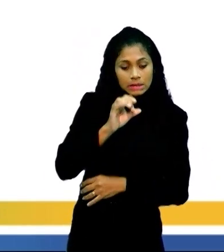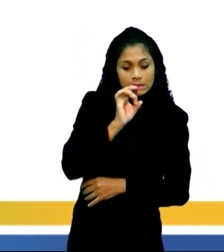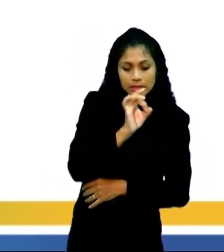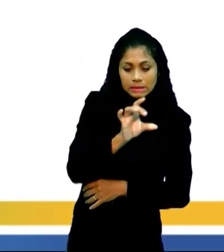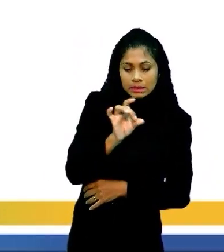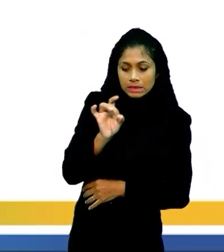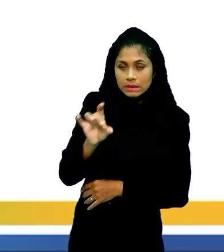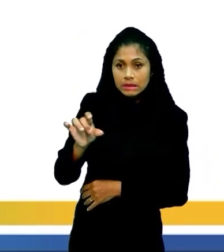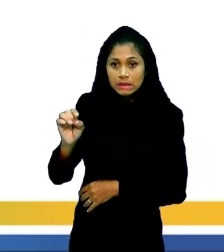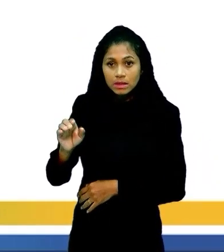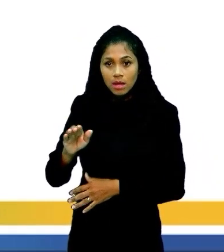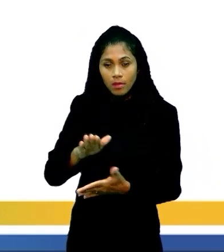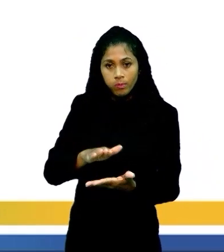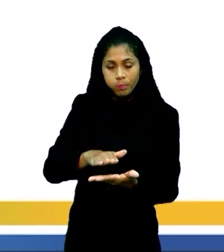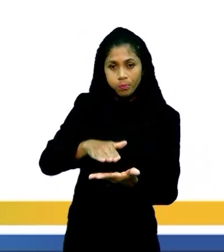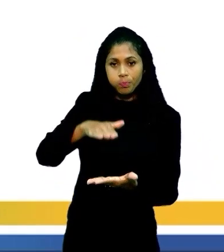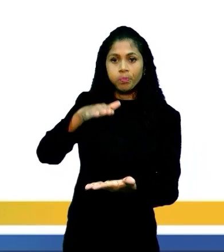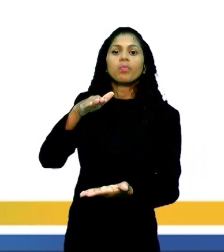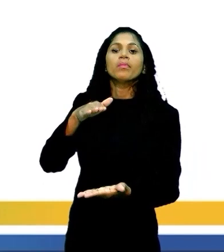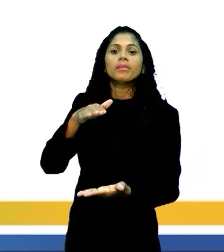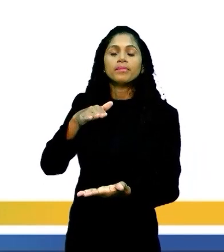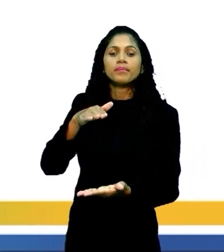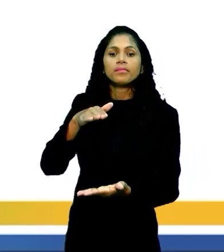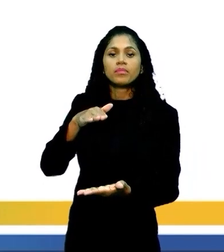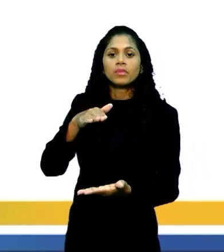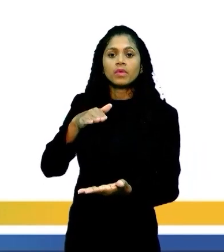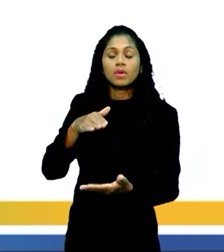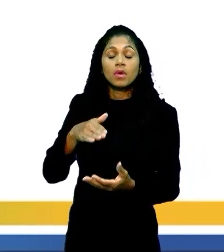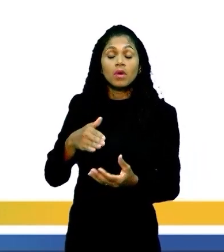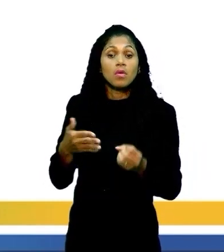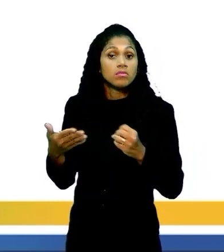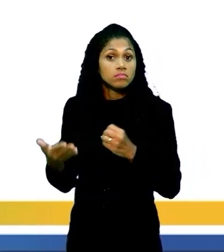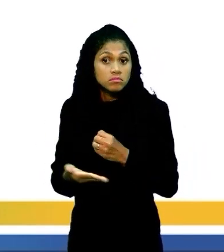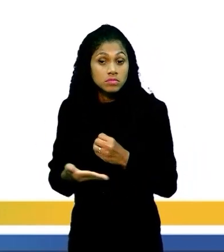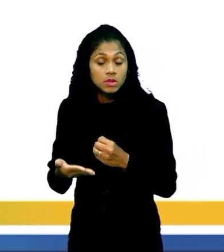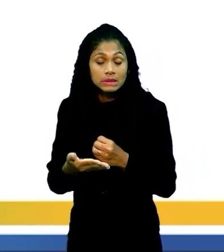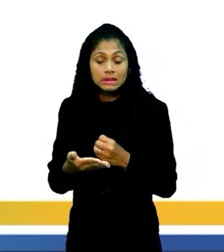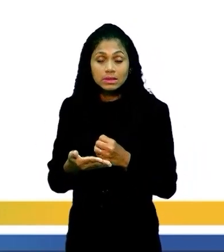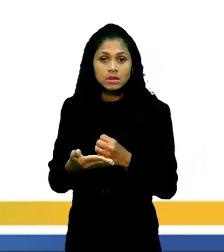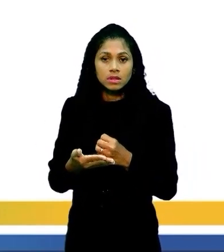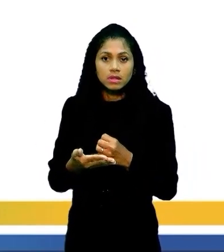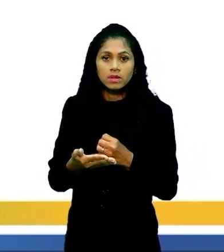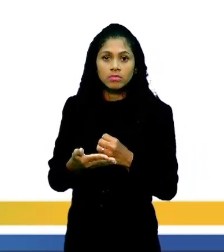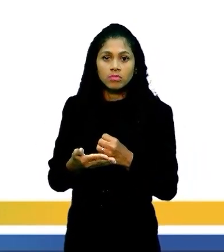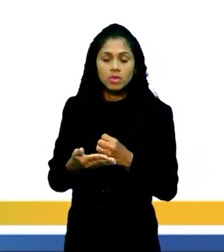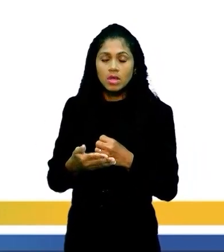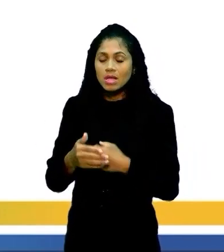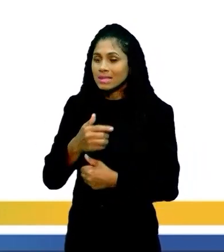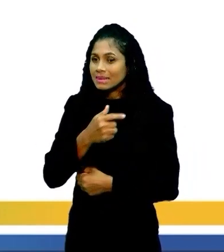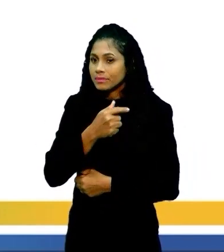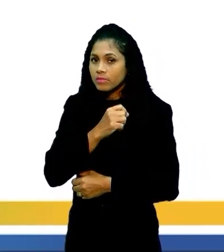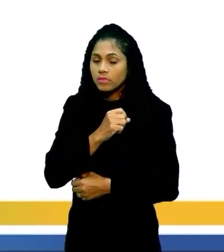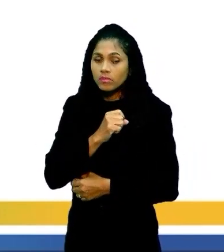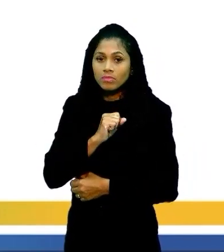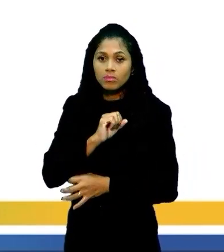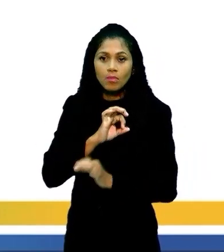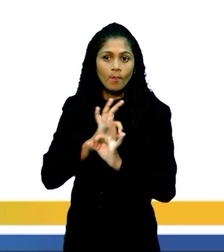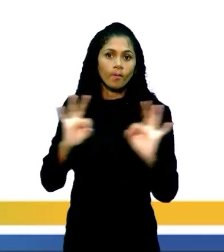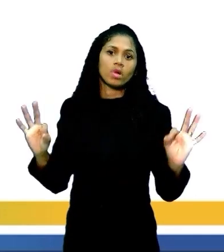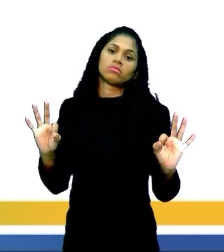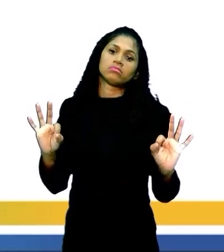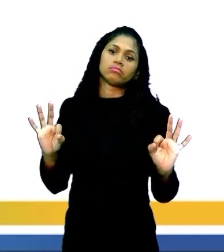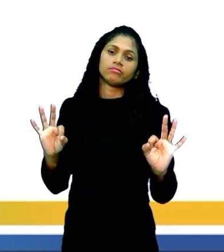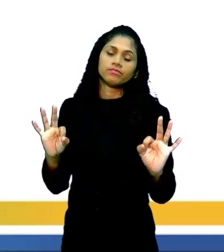fiquem cheias, ou seja, de modo que não sobre nenhuma porção de iogurte fora da